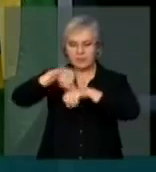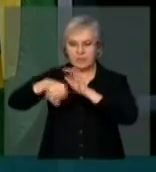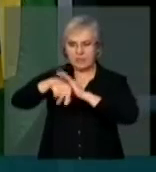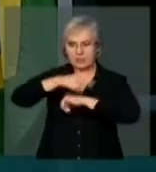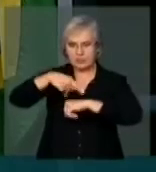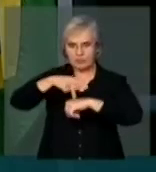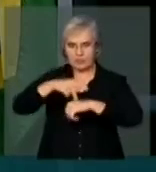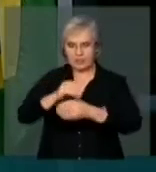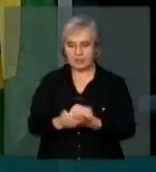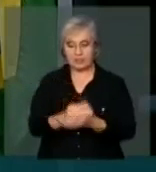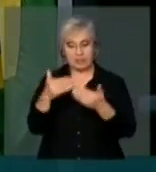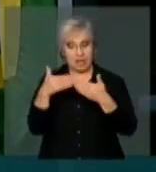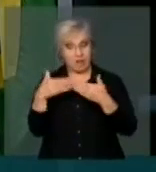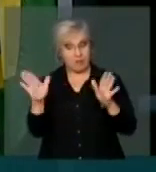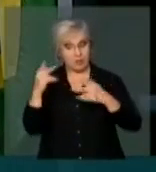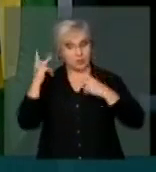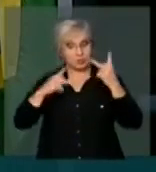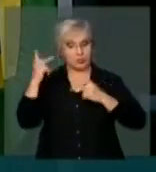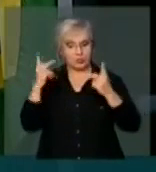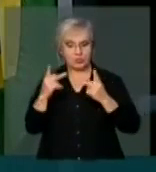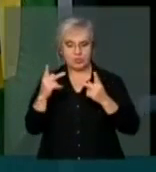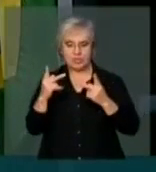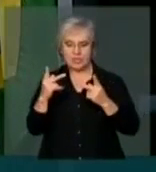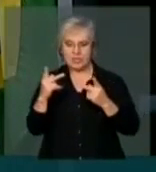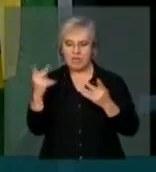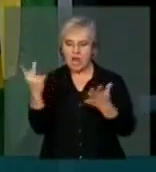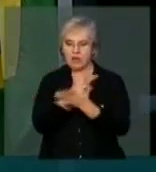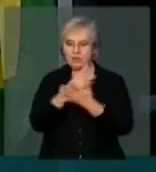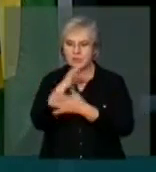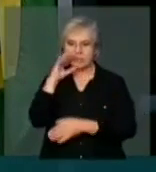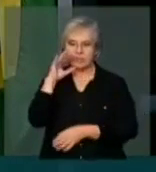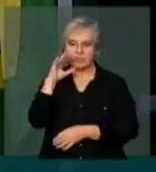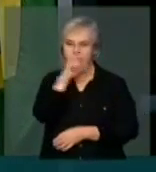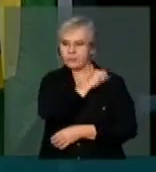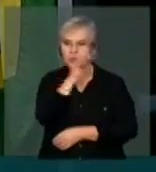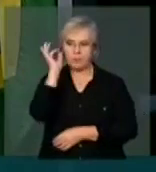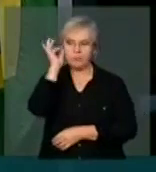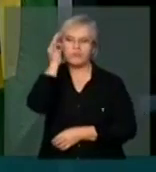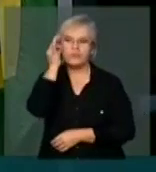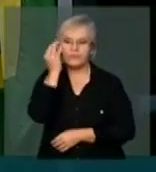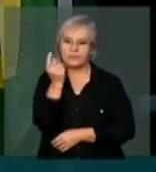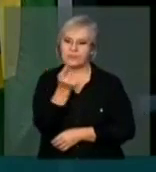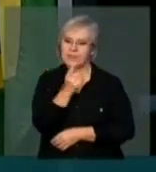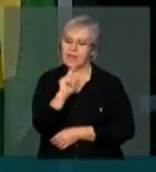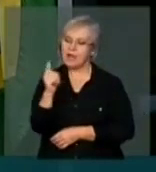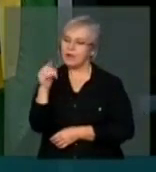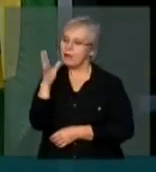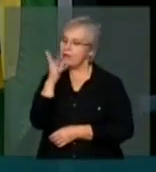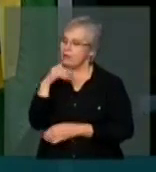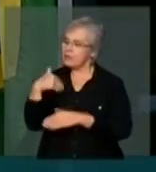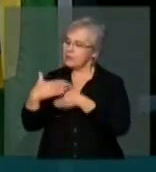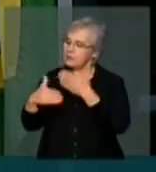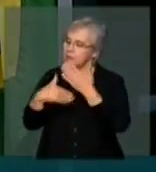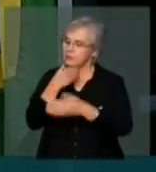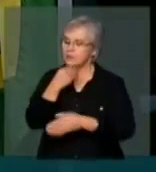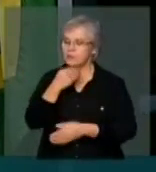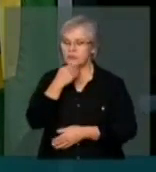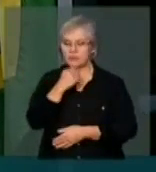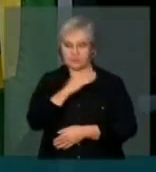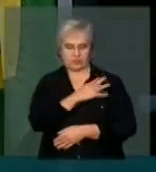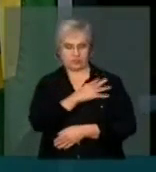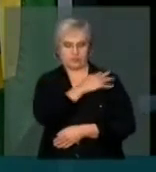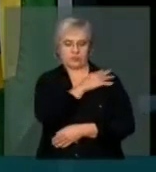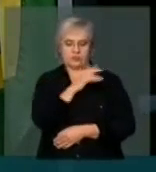processo de abertura política não se deu de uma só vez. Na frase muito conhecida do general Geisel, o